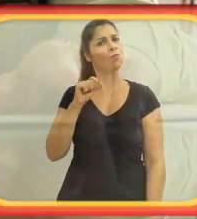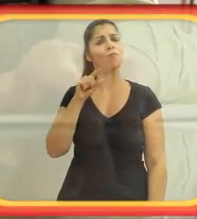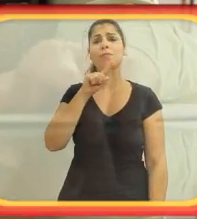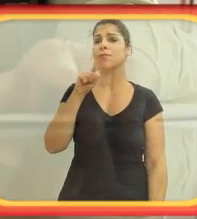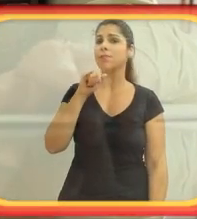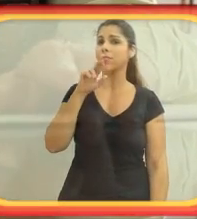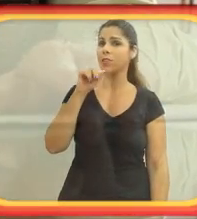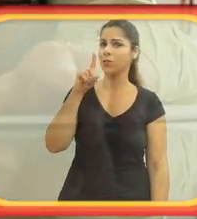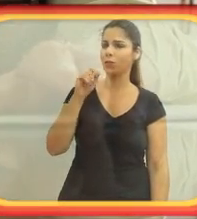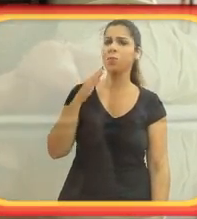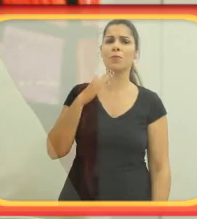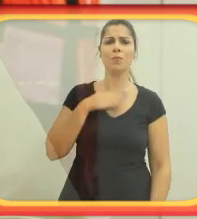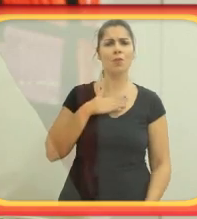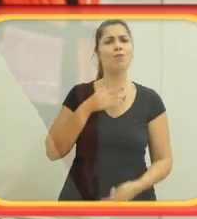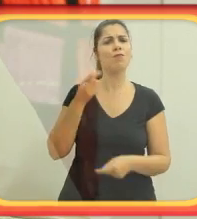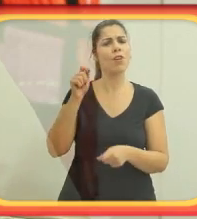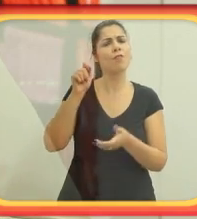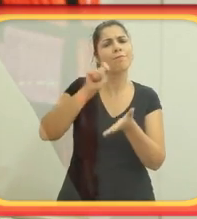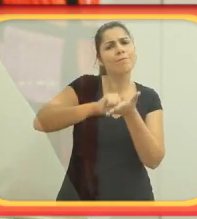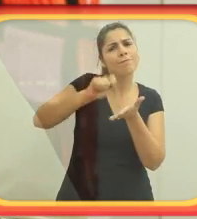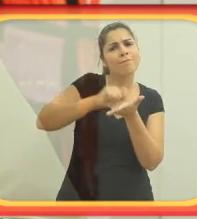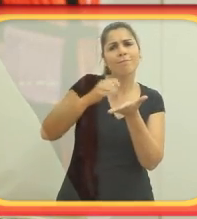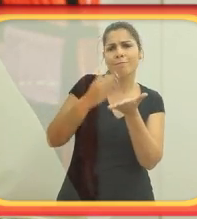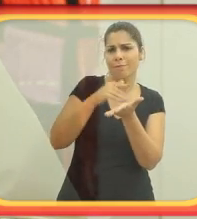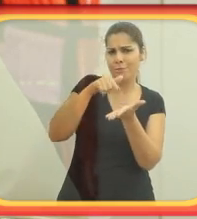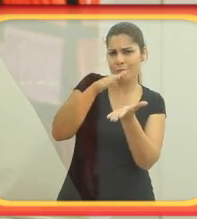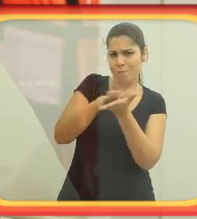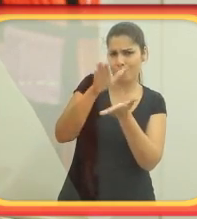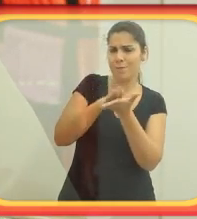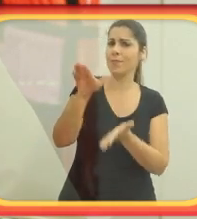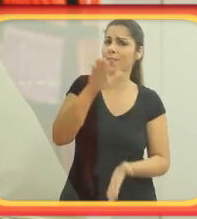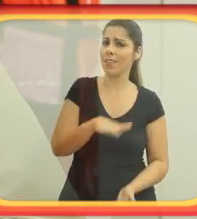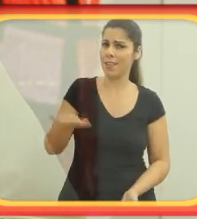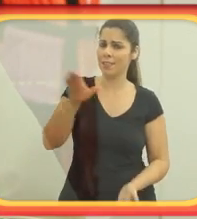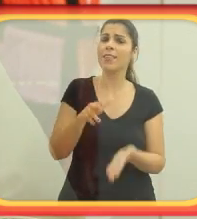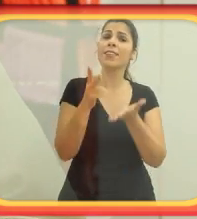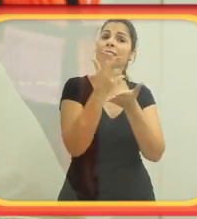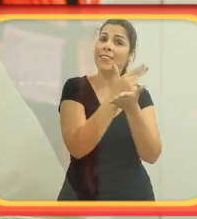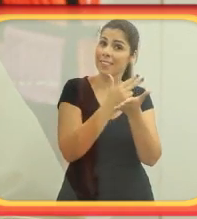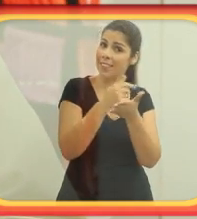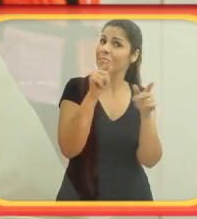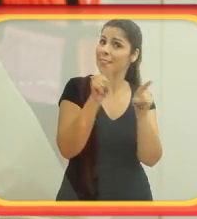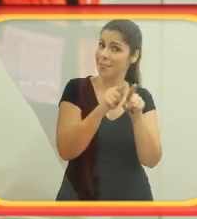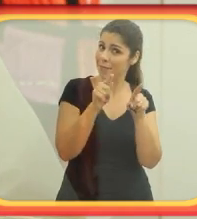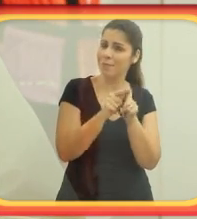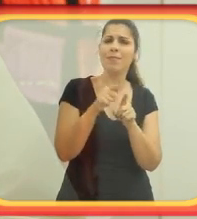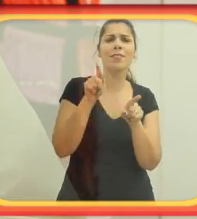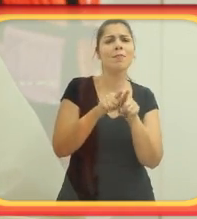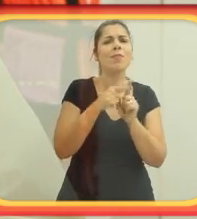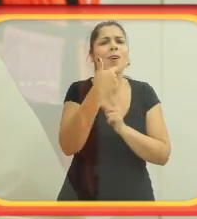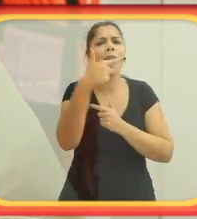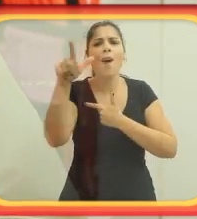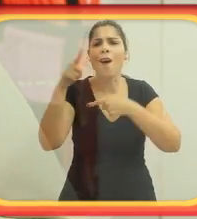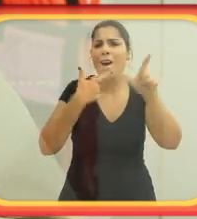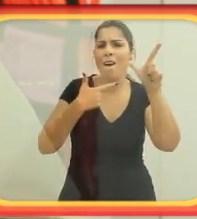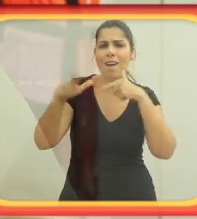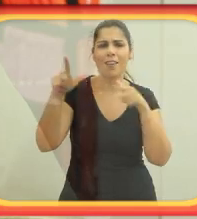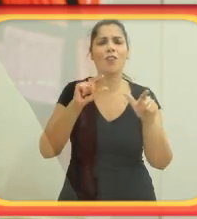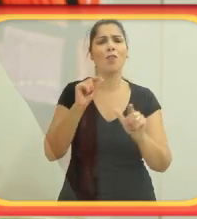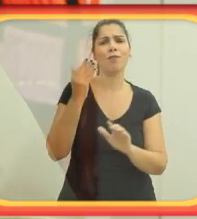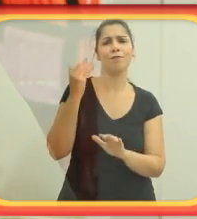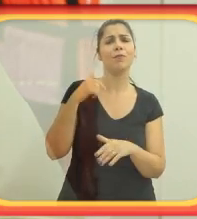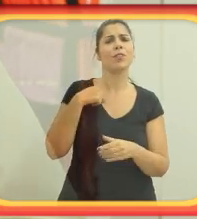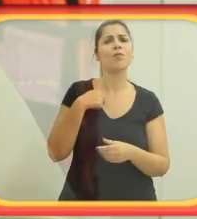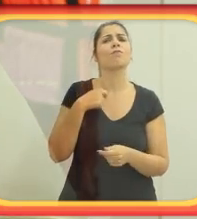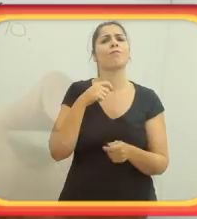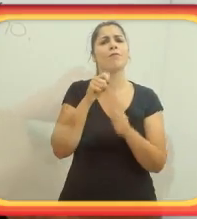Eu sou o Ziraldo, meu negócio é escrever livro para criança, desenhar essas coisas, e de vez em quando dar uma entrevista para